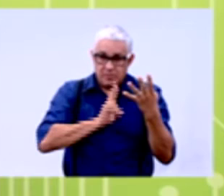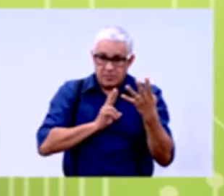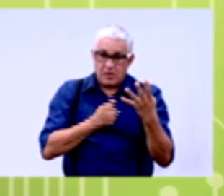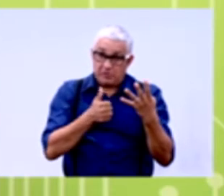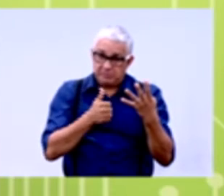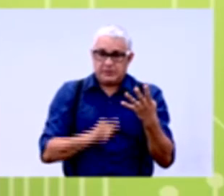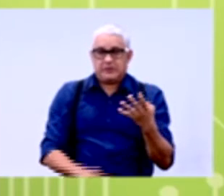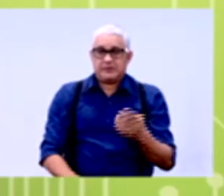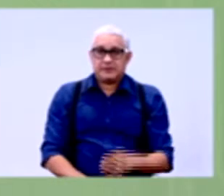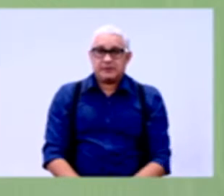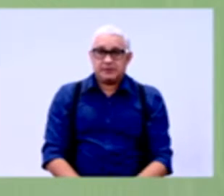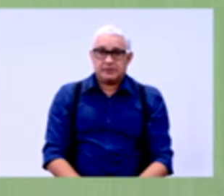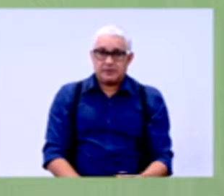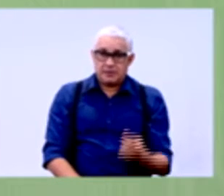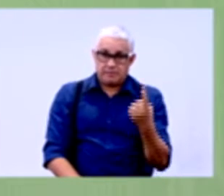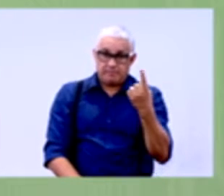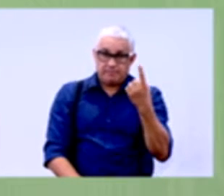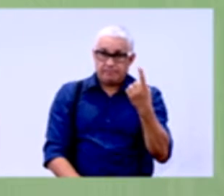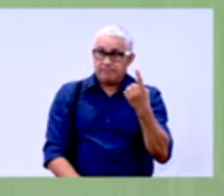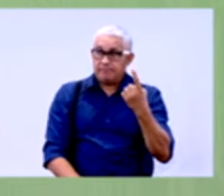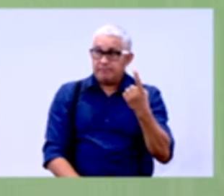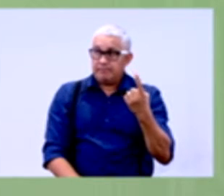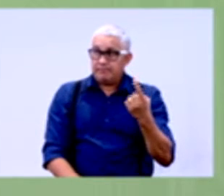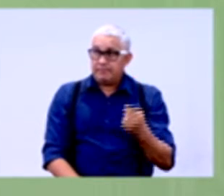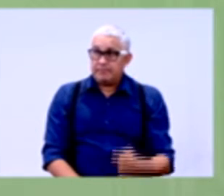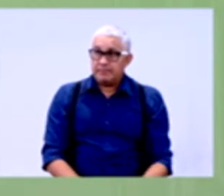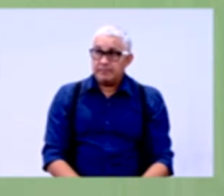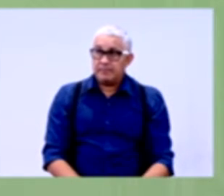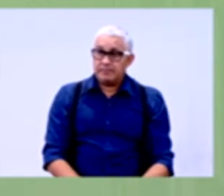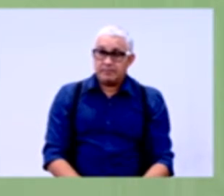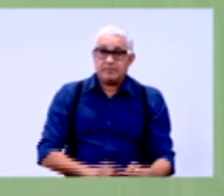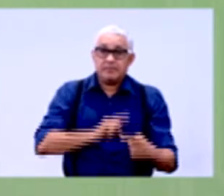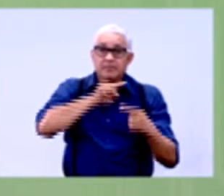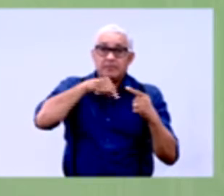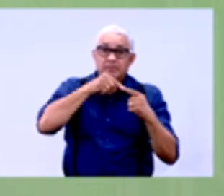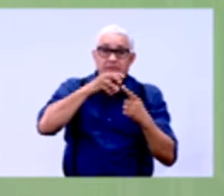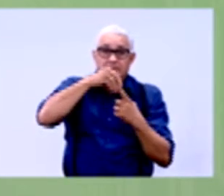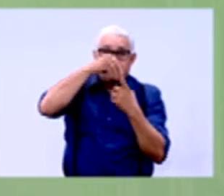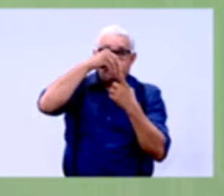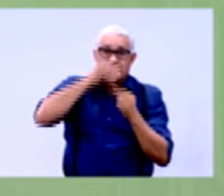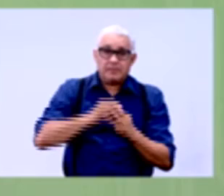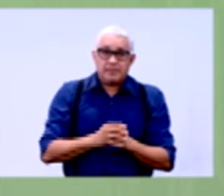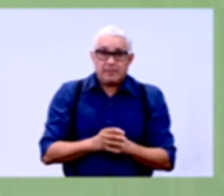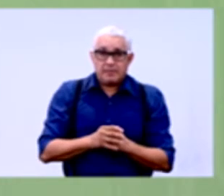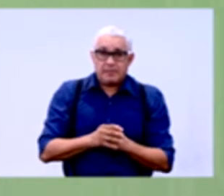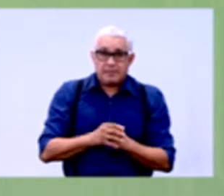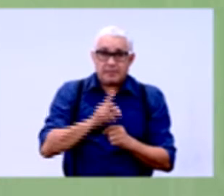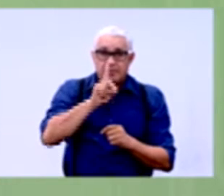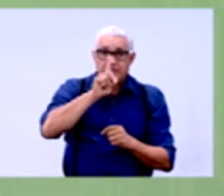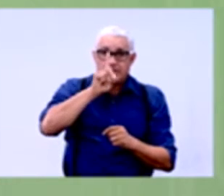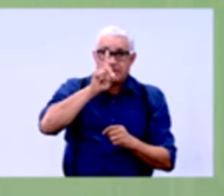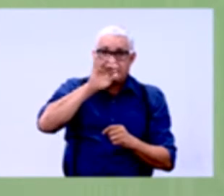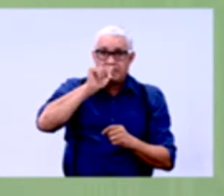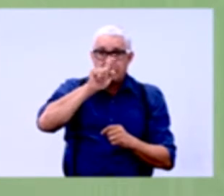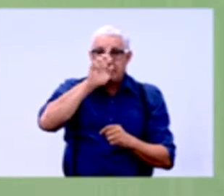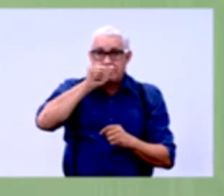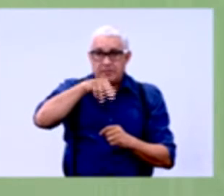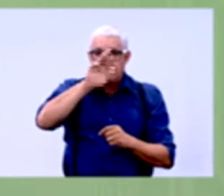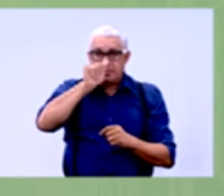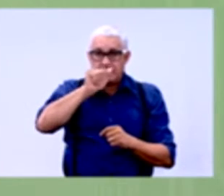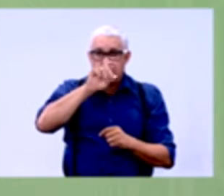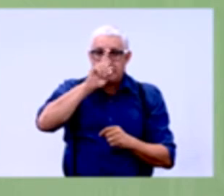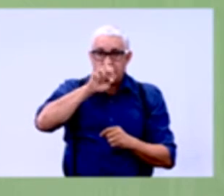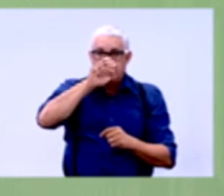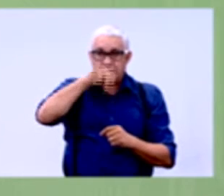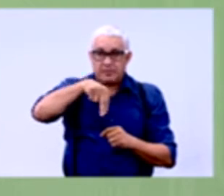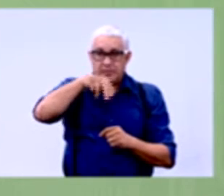lá. Questão 1. Qual é o objetivo principal do diagrama de sequência?